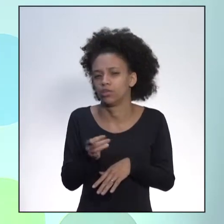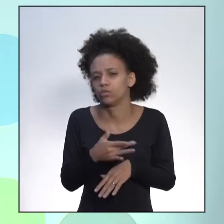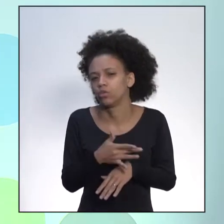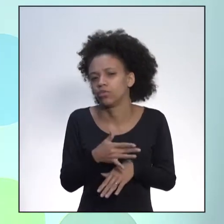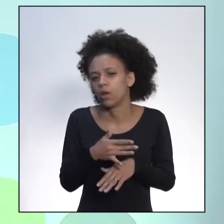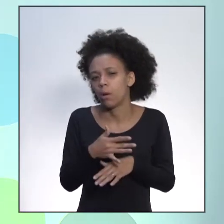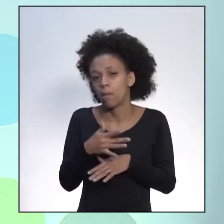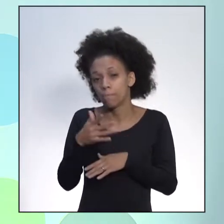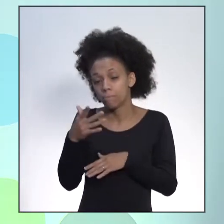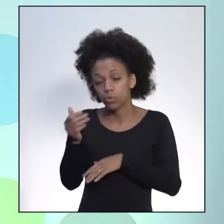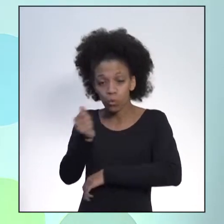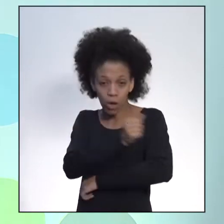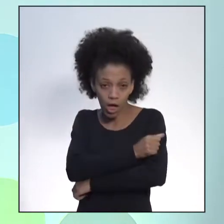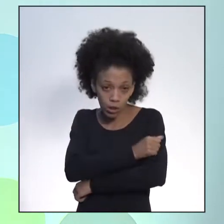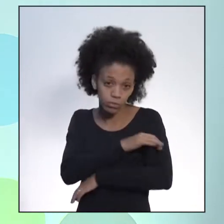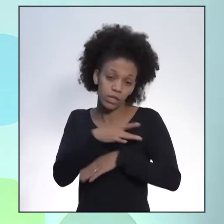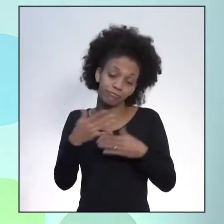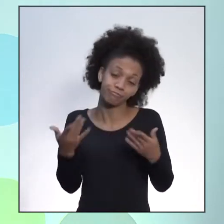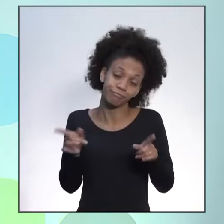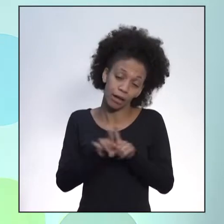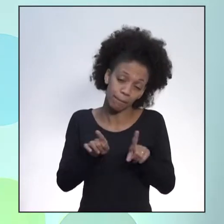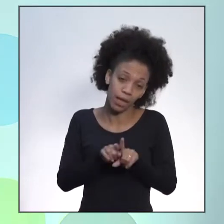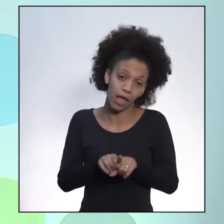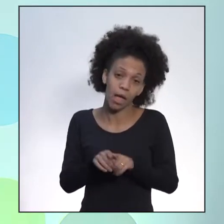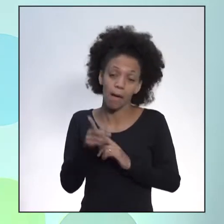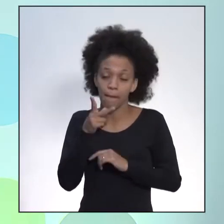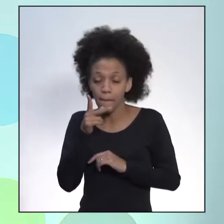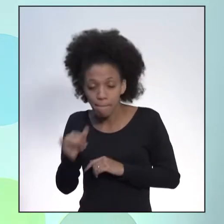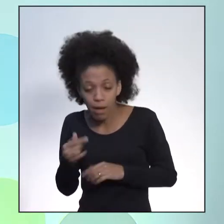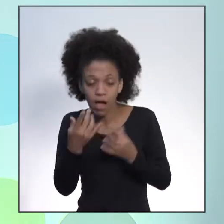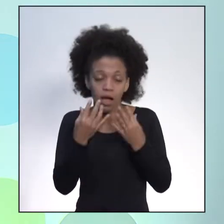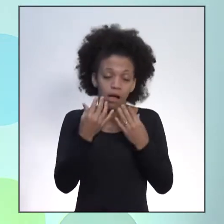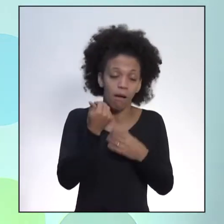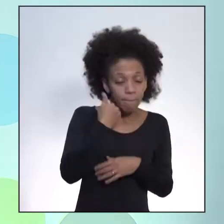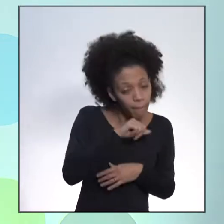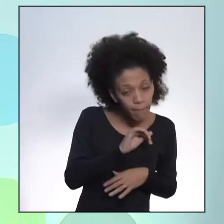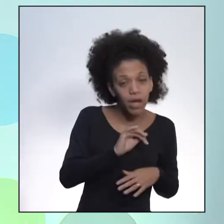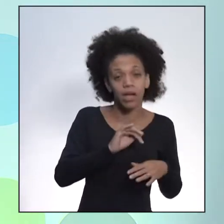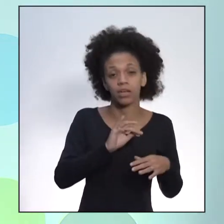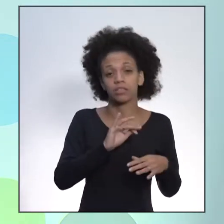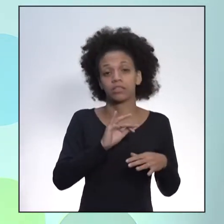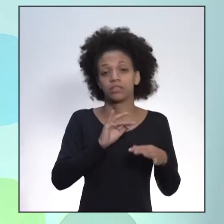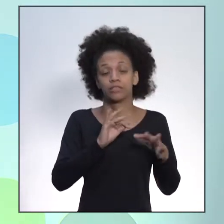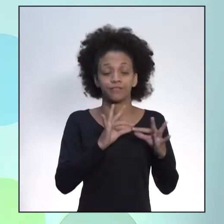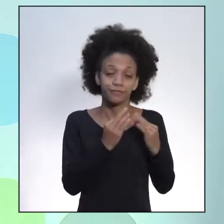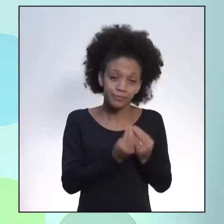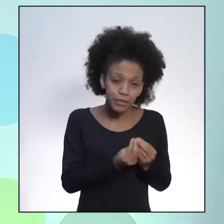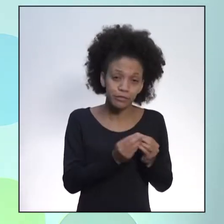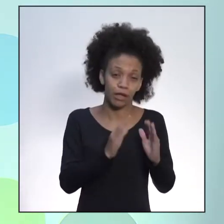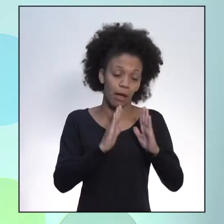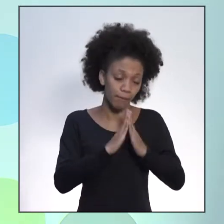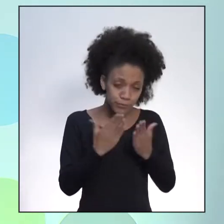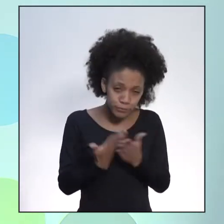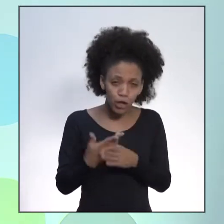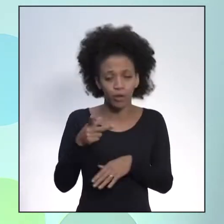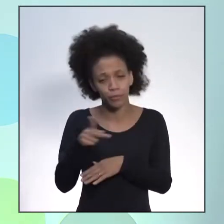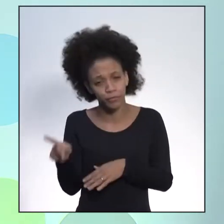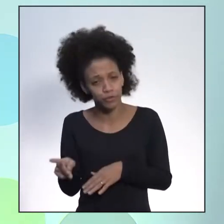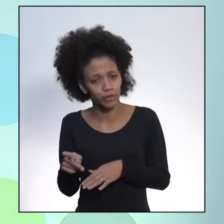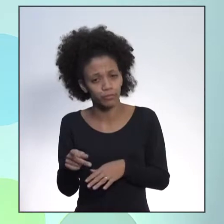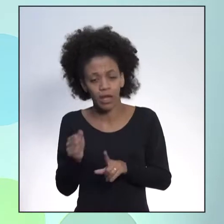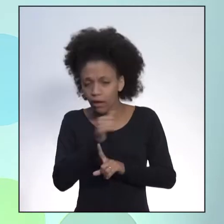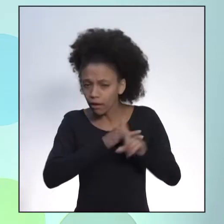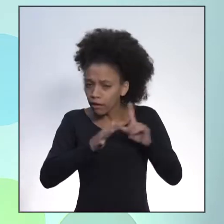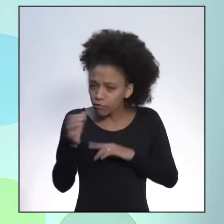para o aluno, é novo para os pais, é novo para os professores, é novo para a escola, é tudo novo para a